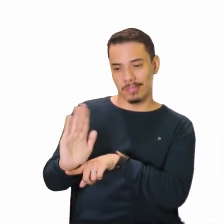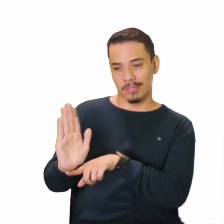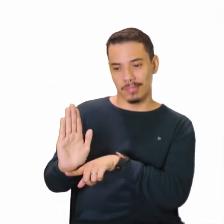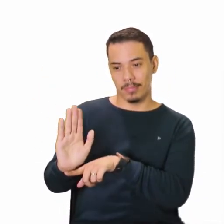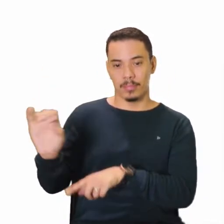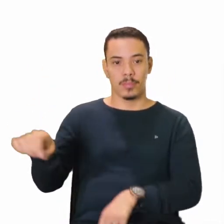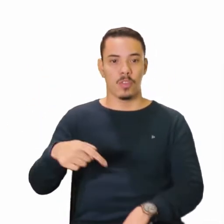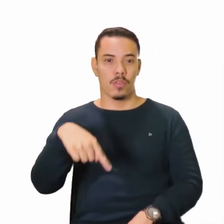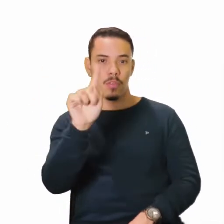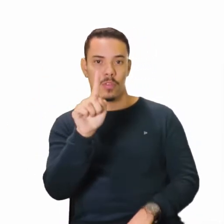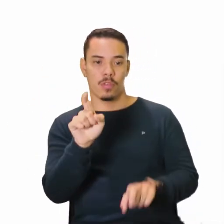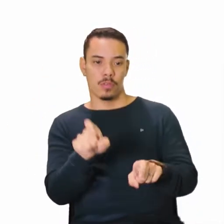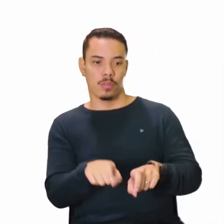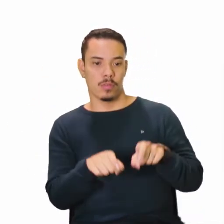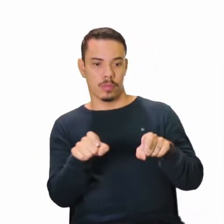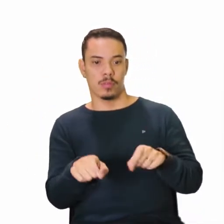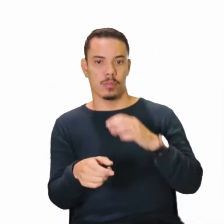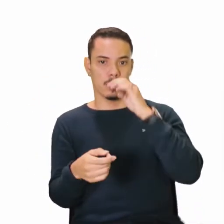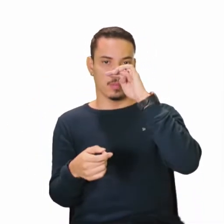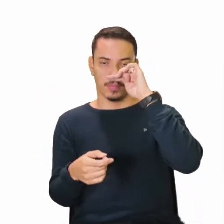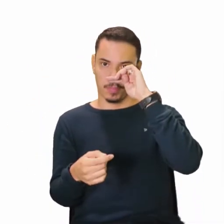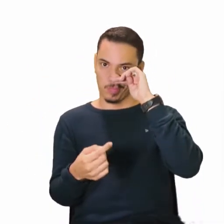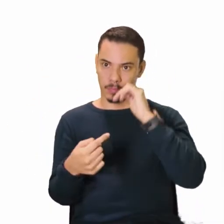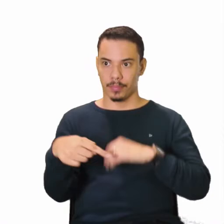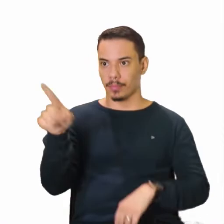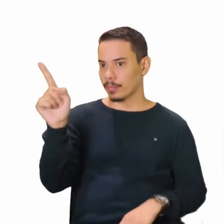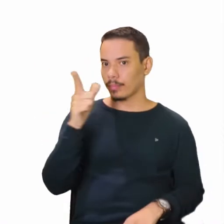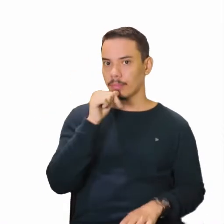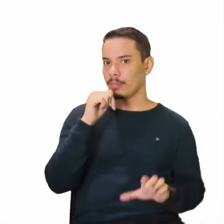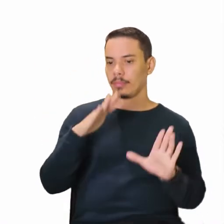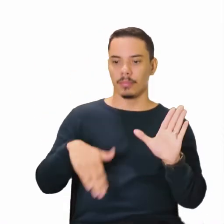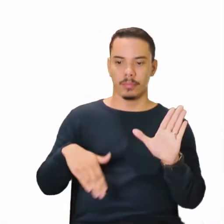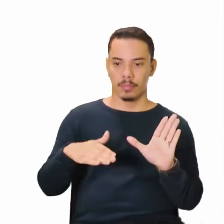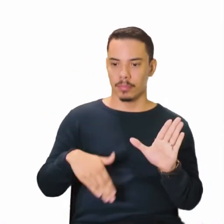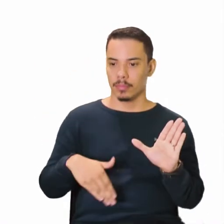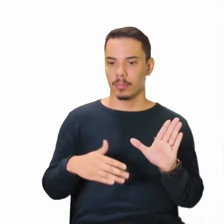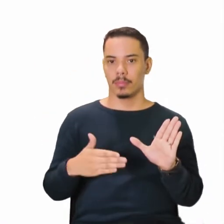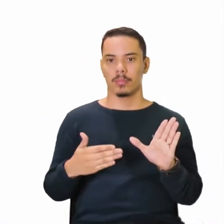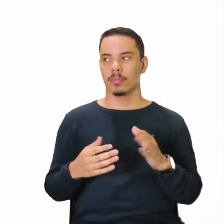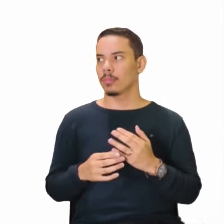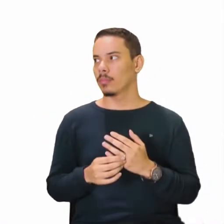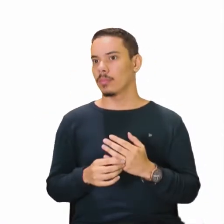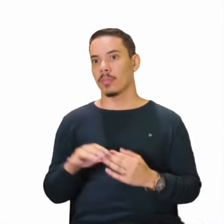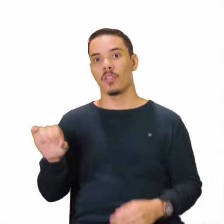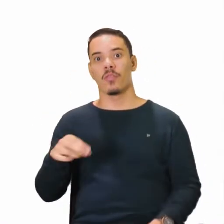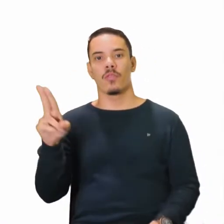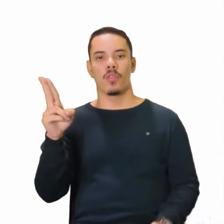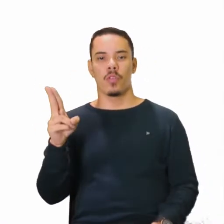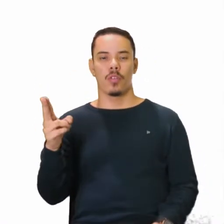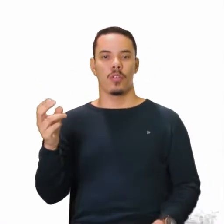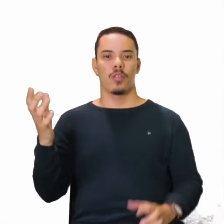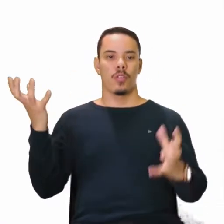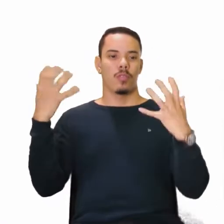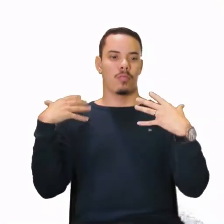à roça. Vou ao garapé. Vou ao balneário.